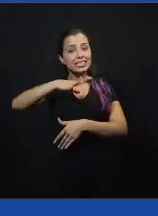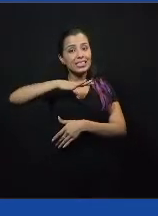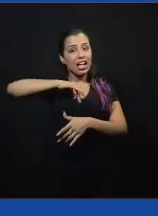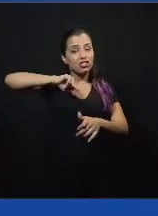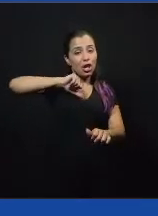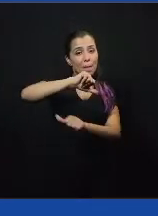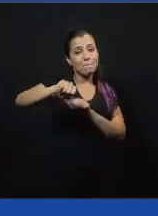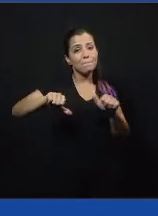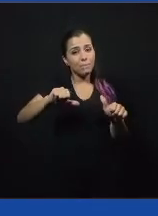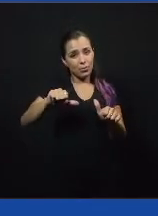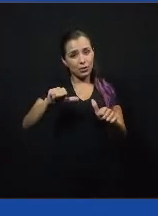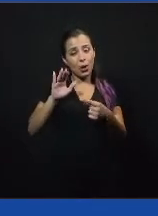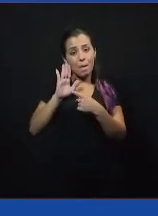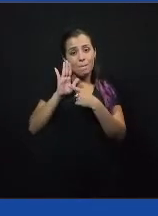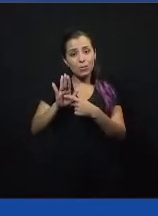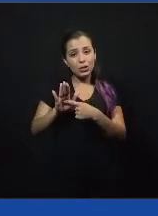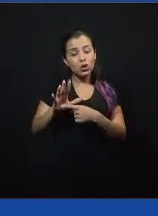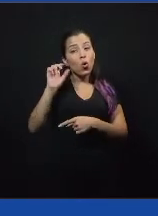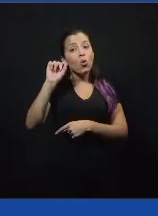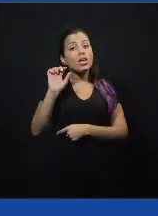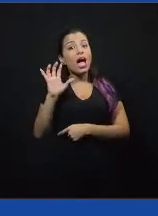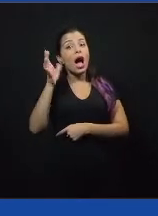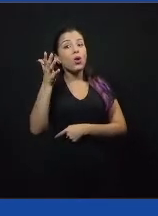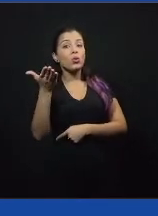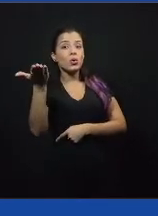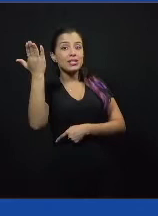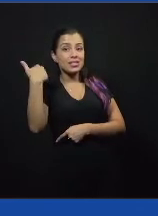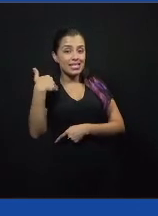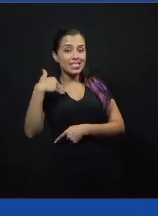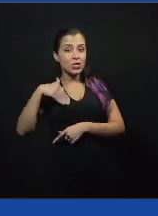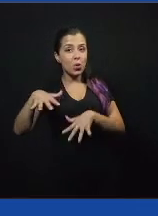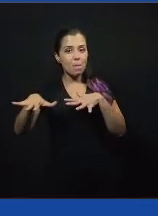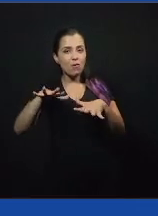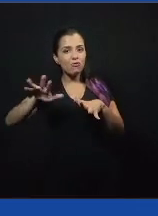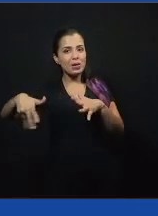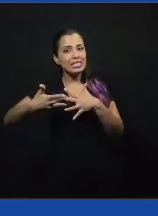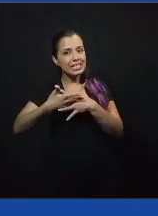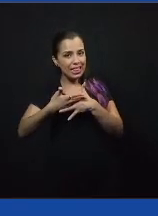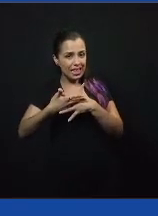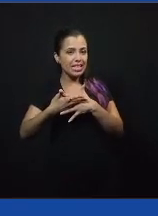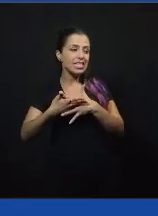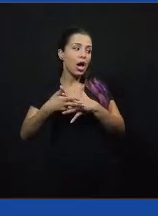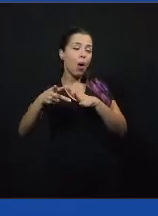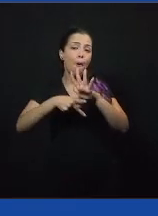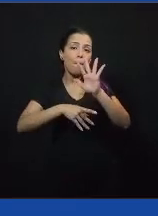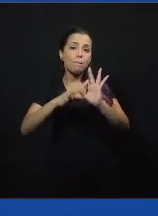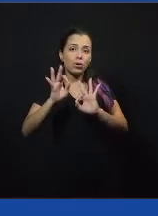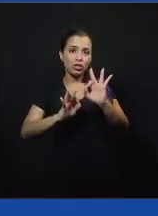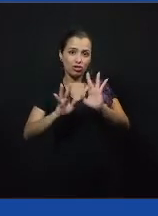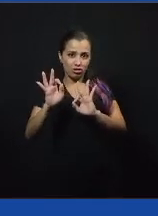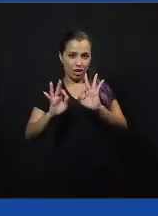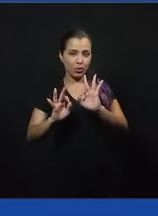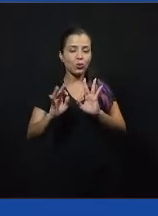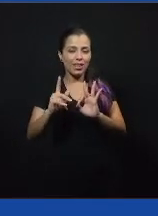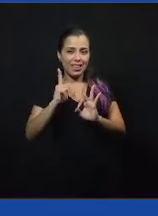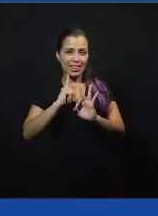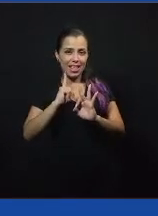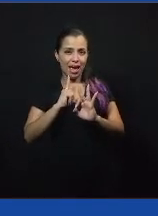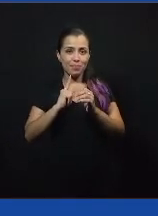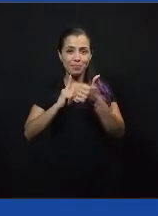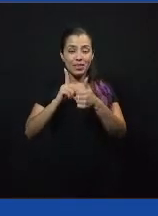trazendo um pedacinho do que aconteceu no a gente da Cidadania ou o projeto com ela fez parte